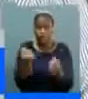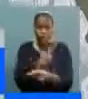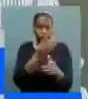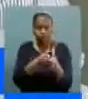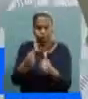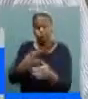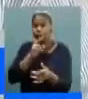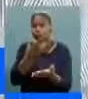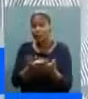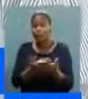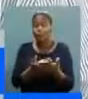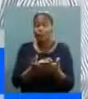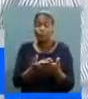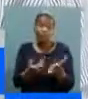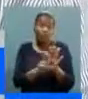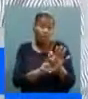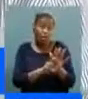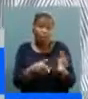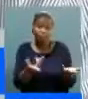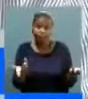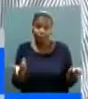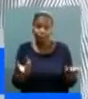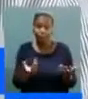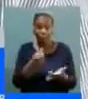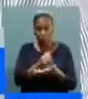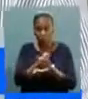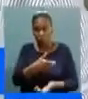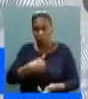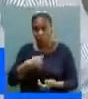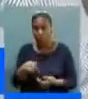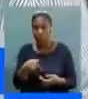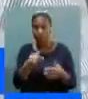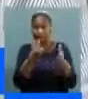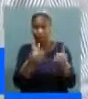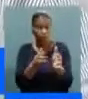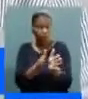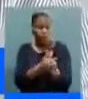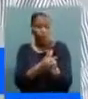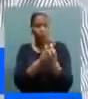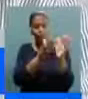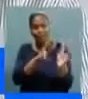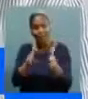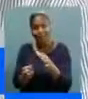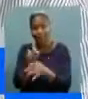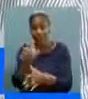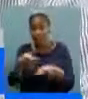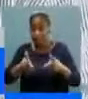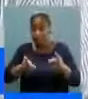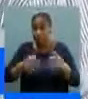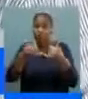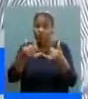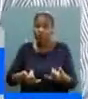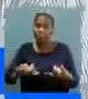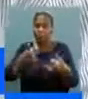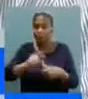processos que deem resposta aos requisitos dessas normas, não é? O nosso apoio será em toda essa fase de implementação desses mecanismos e